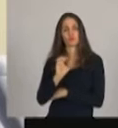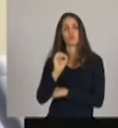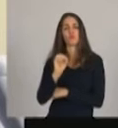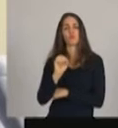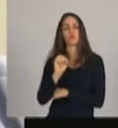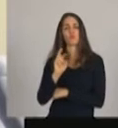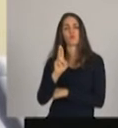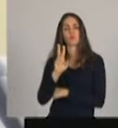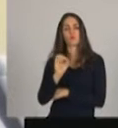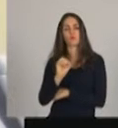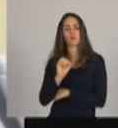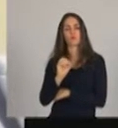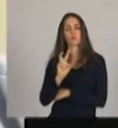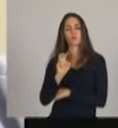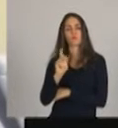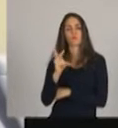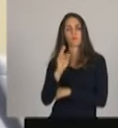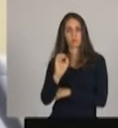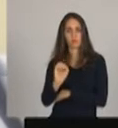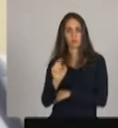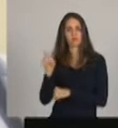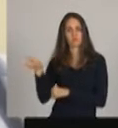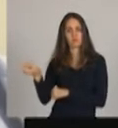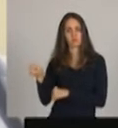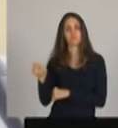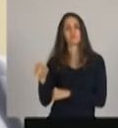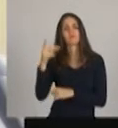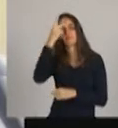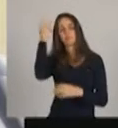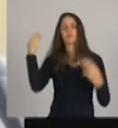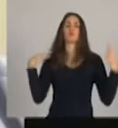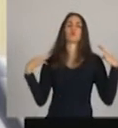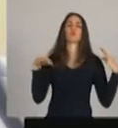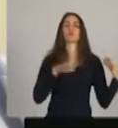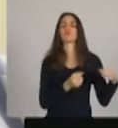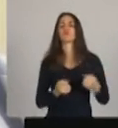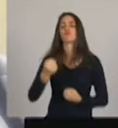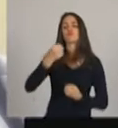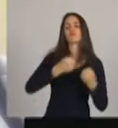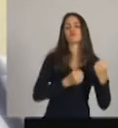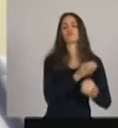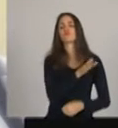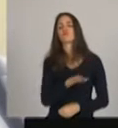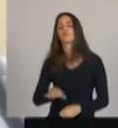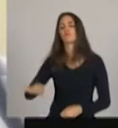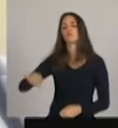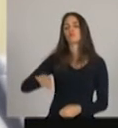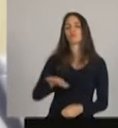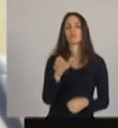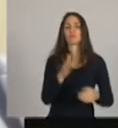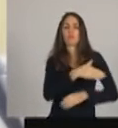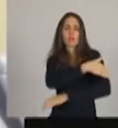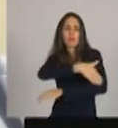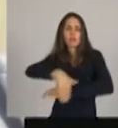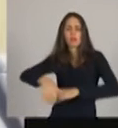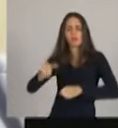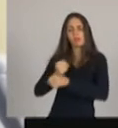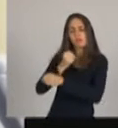vereador Erickson Duarte, do líder comunitário daquela comunidade, o Zica, e a comunidade de Pitanga está